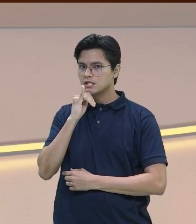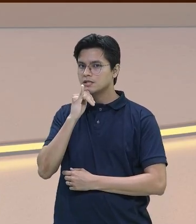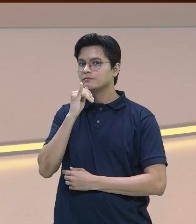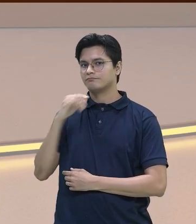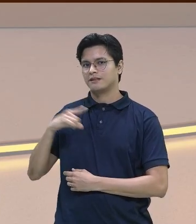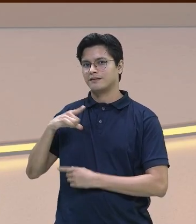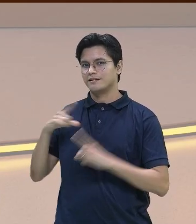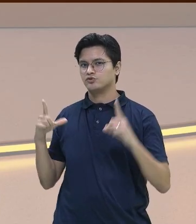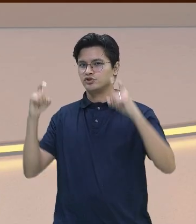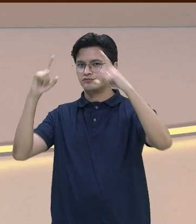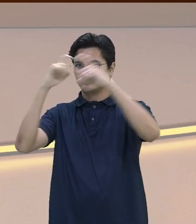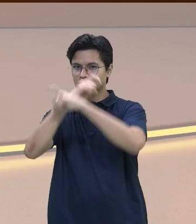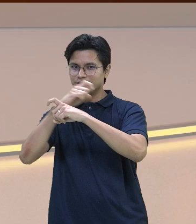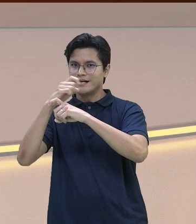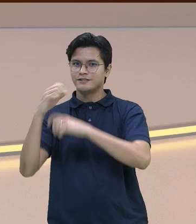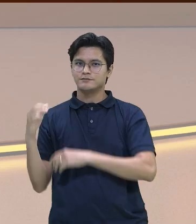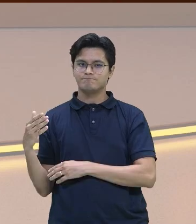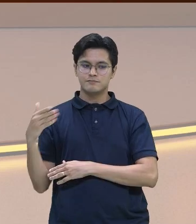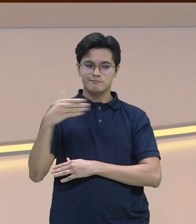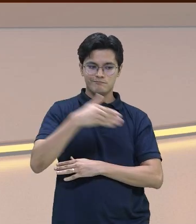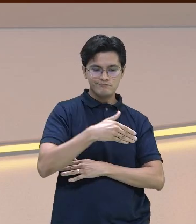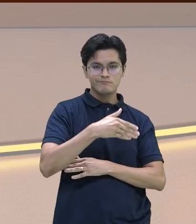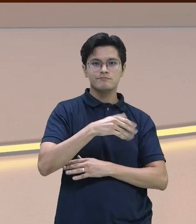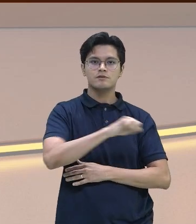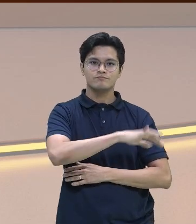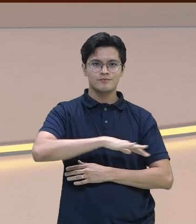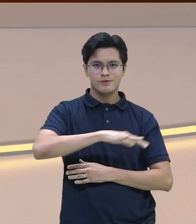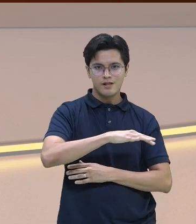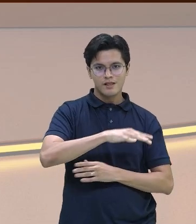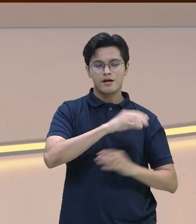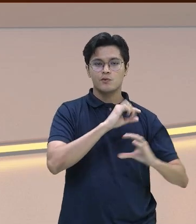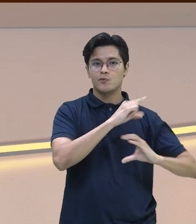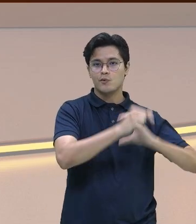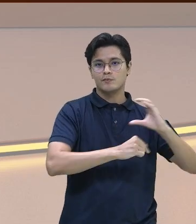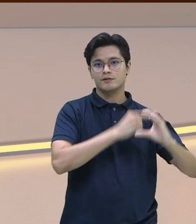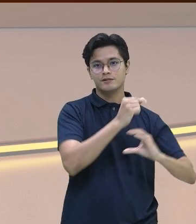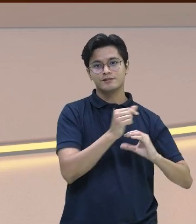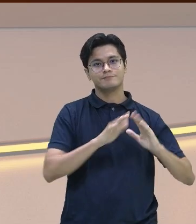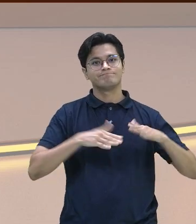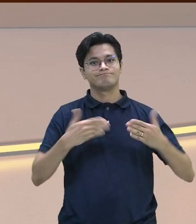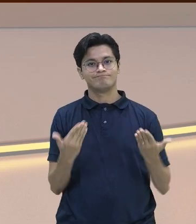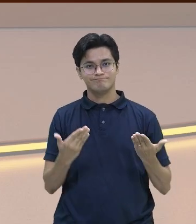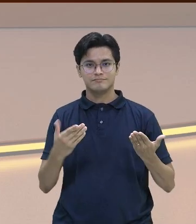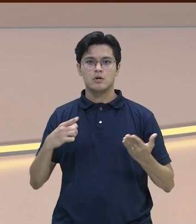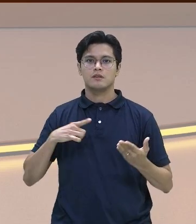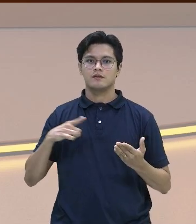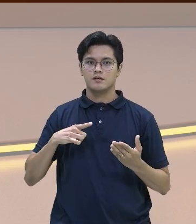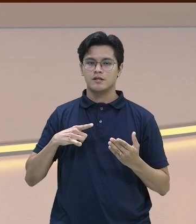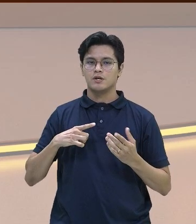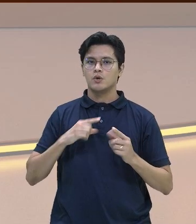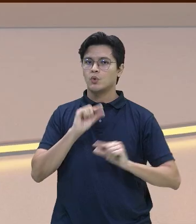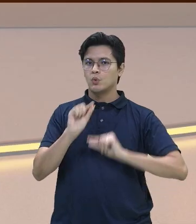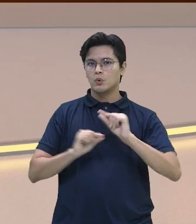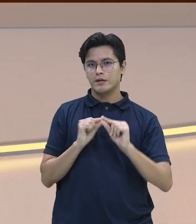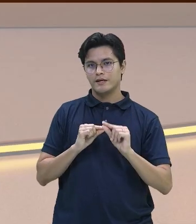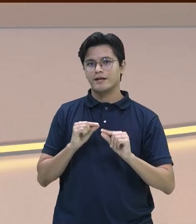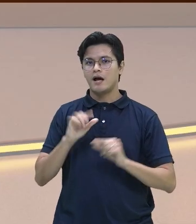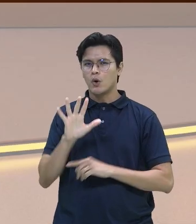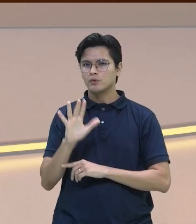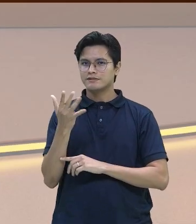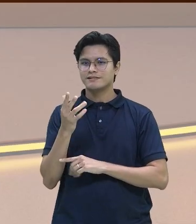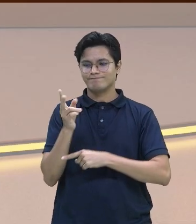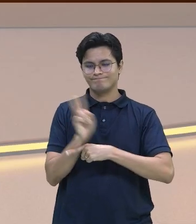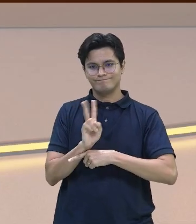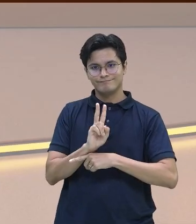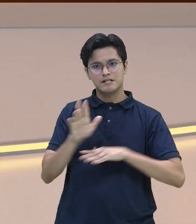lado capitalista. Então, a circulação entre os blocos era bastante restrita, bastante vigiada. E a expressão